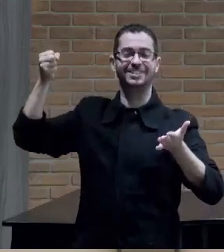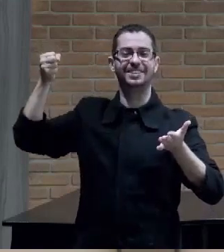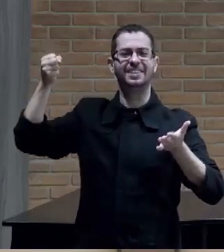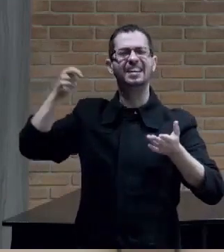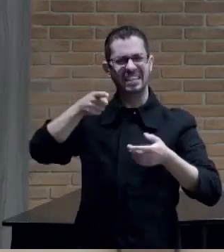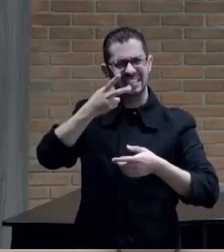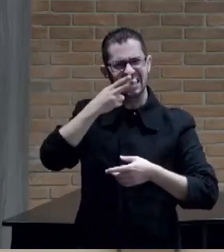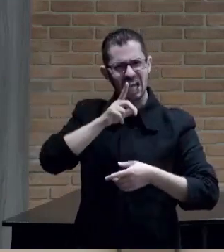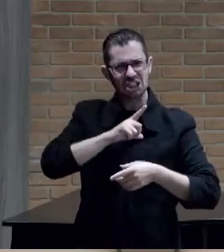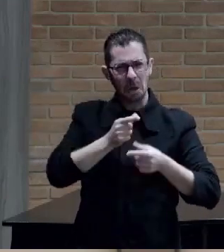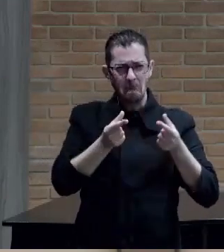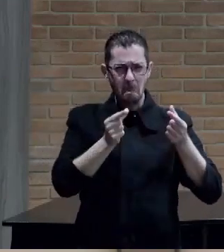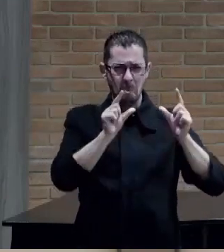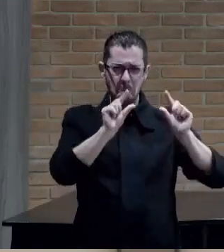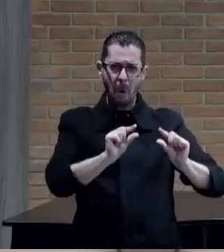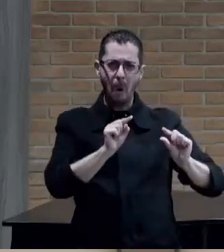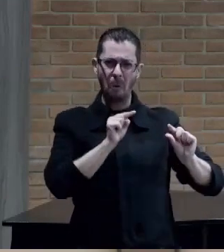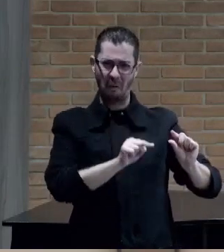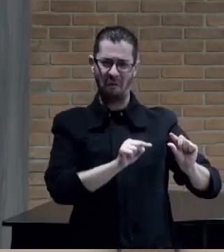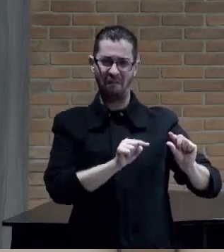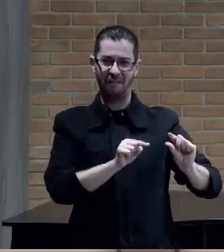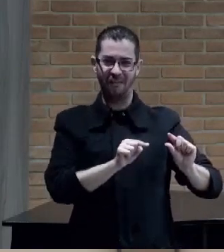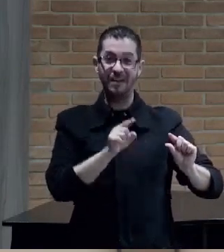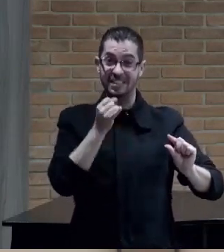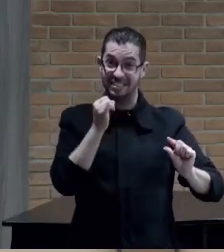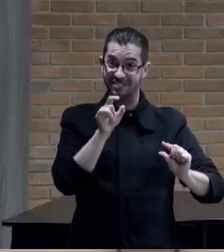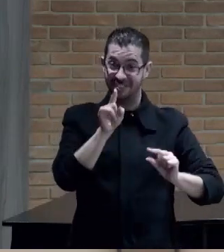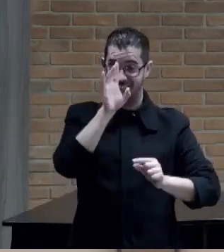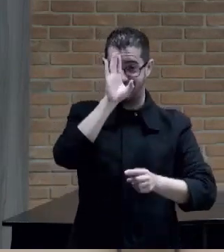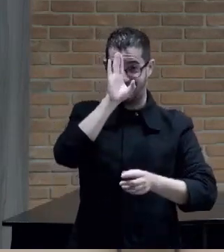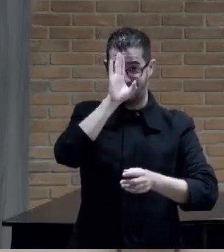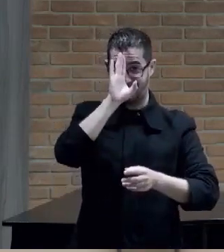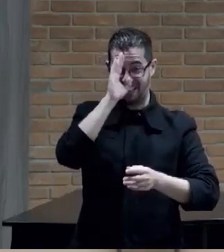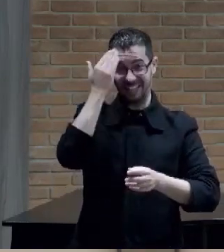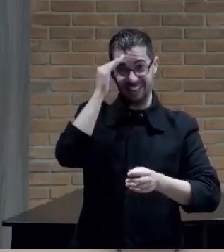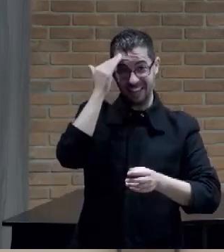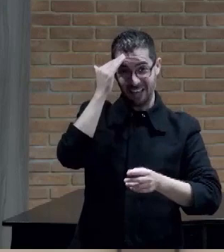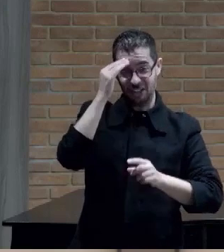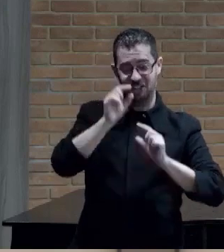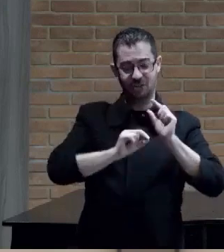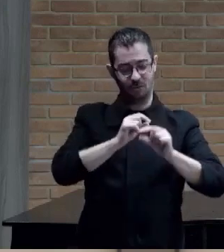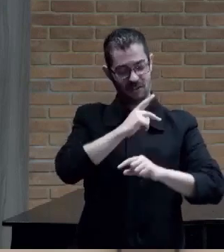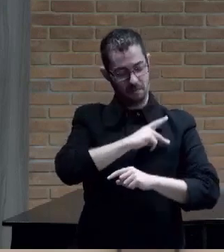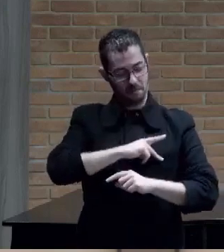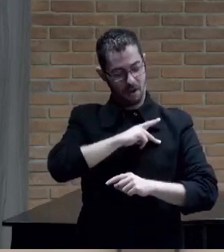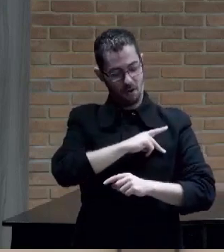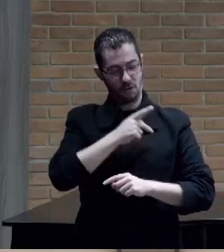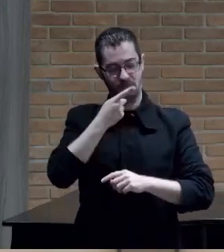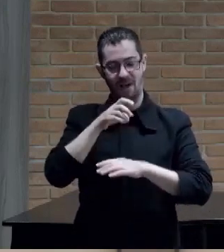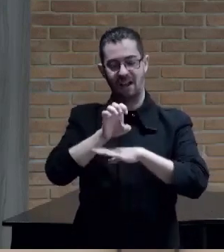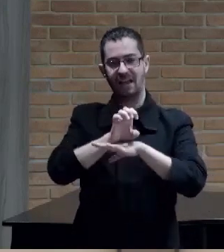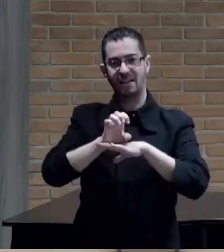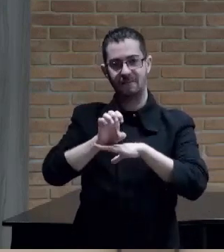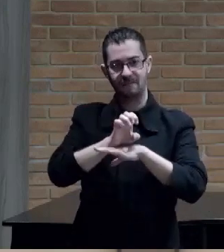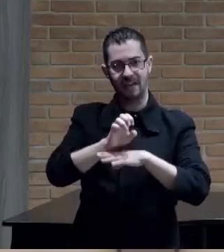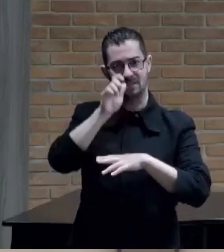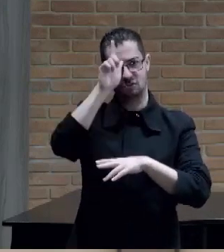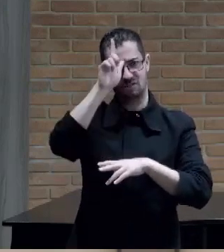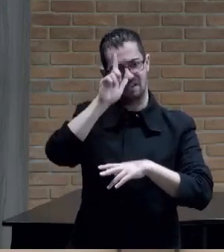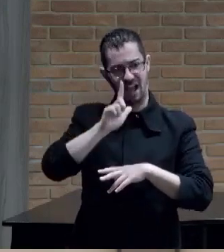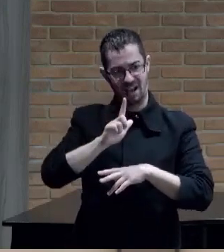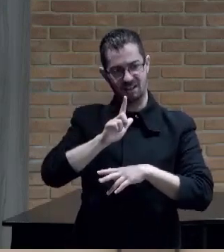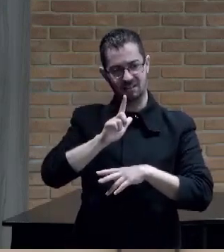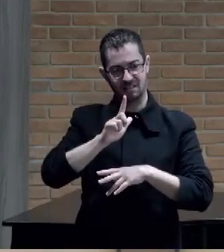pouco? Se você compreender o que Paulo fala em Efésios 1:7, Gálatas 5:1 e